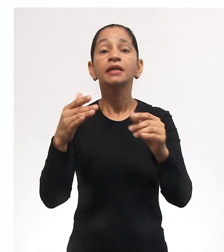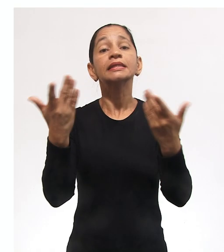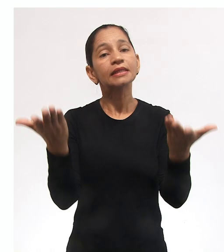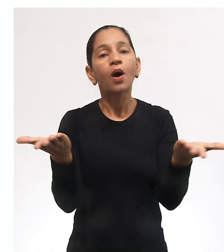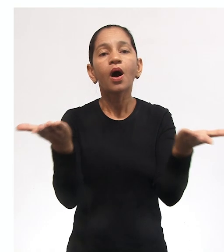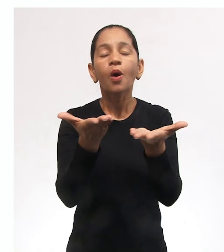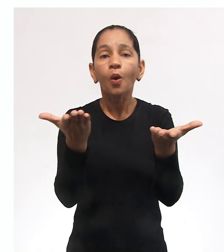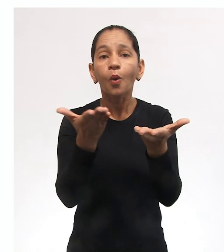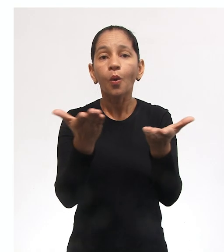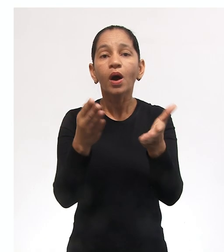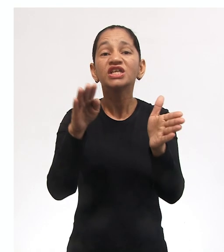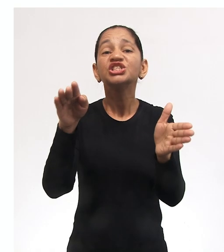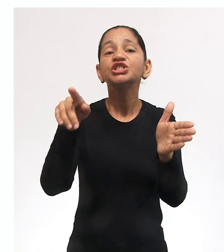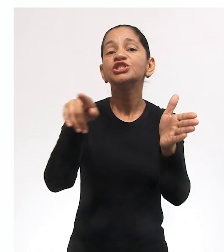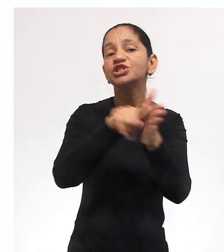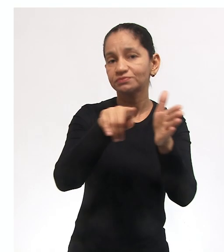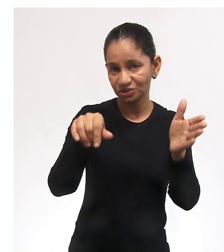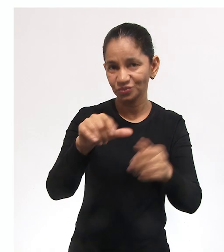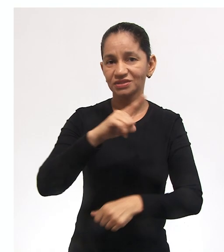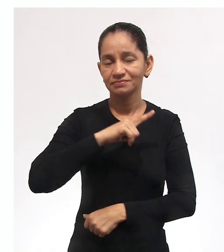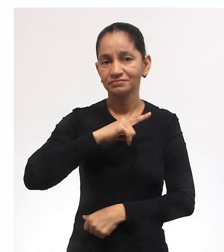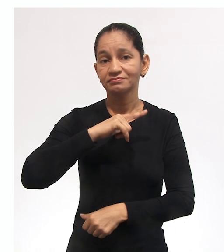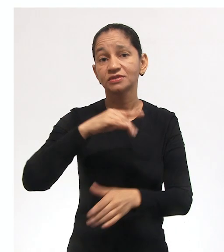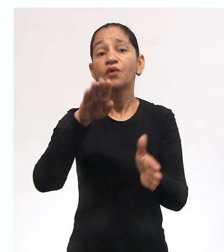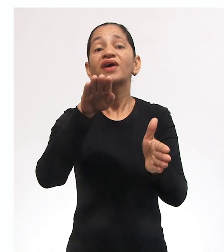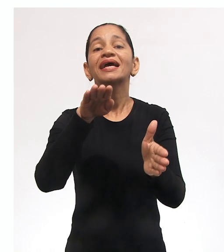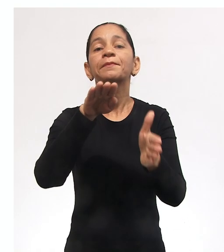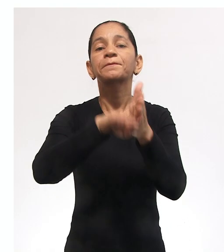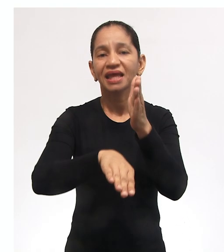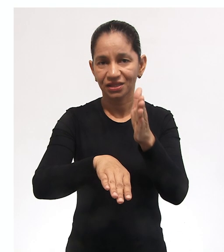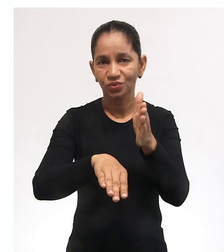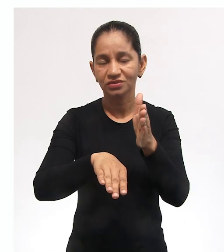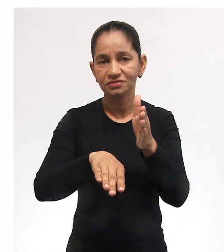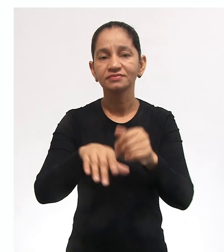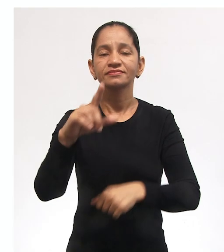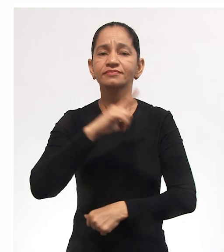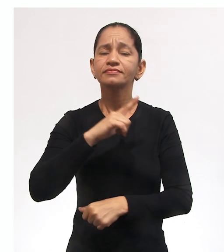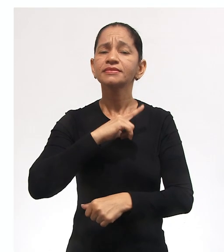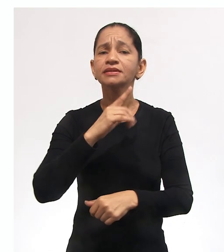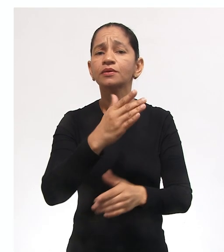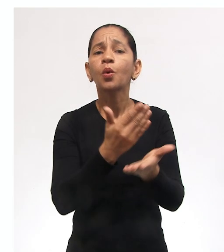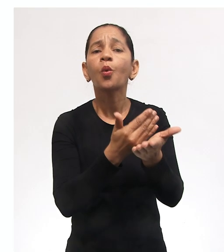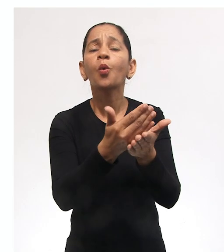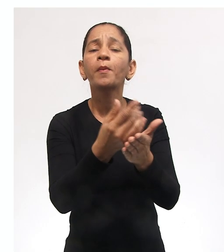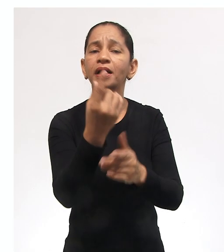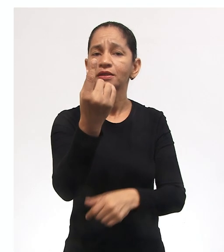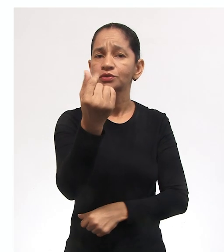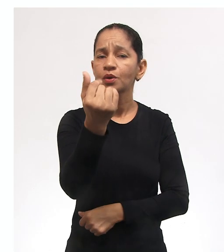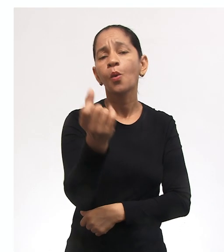direcionando à operação de subtração. Por quê? O valor que eu tinha, se eu